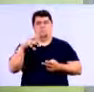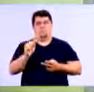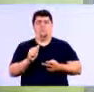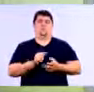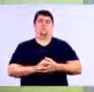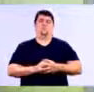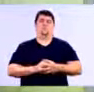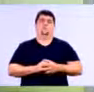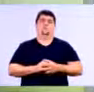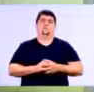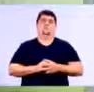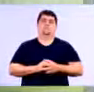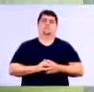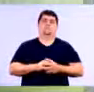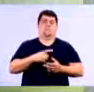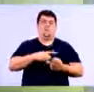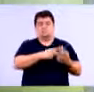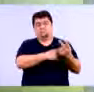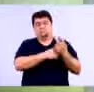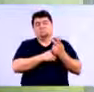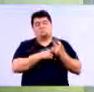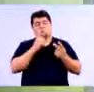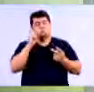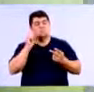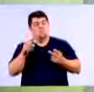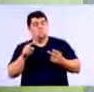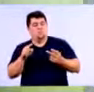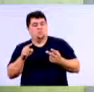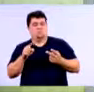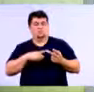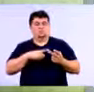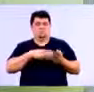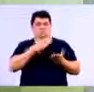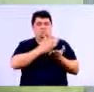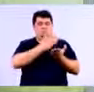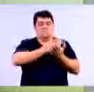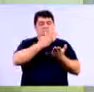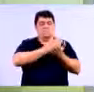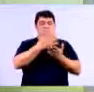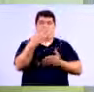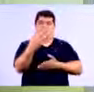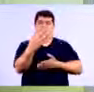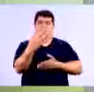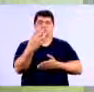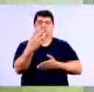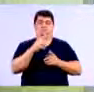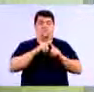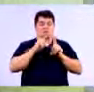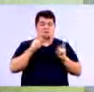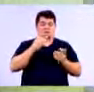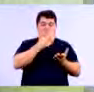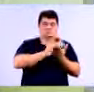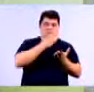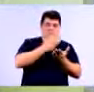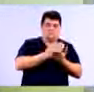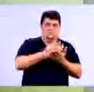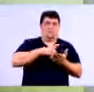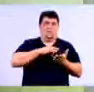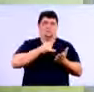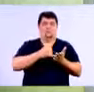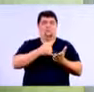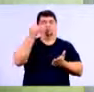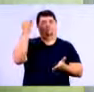Denise pegou R$1.000 emprestado do banco e dividiu em 4 parcelas. Só que essas parcelas agora têm